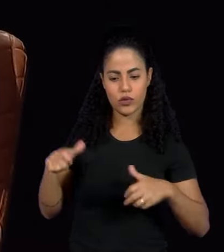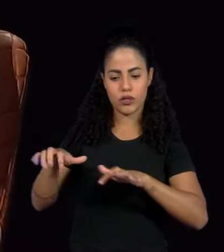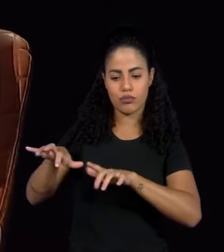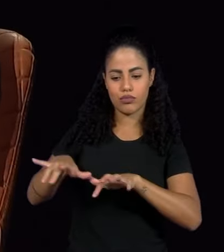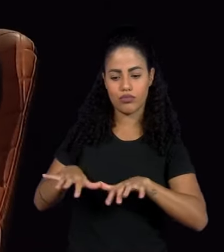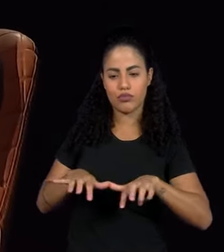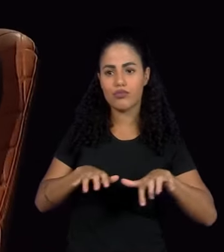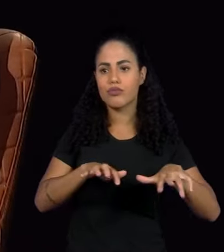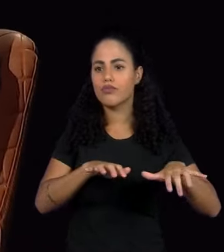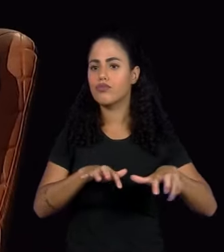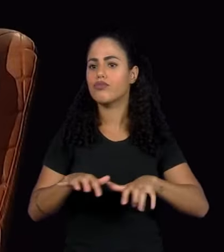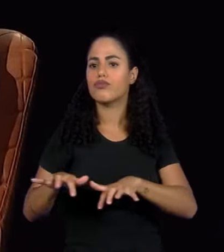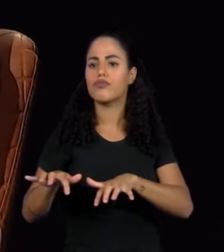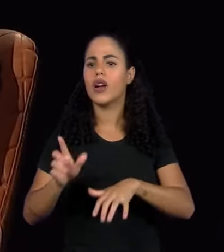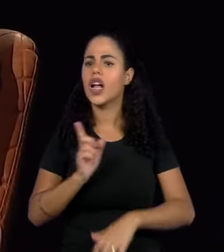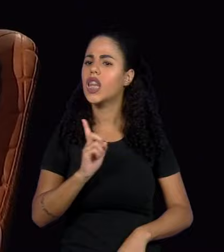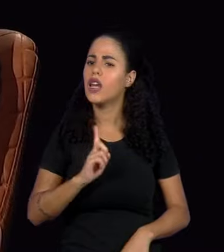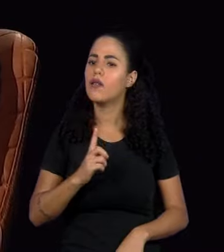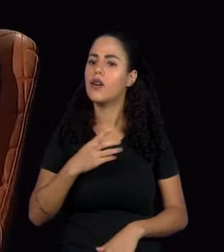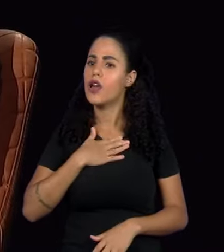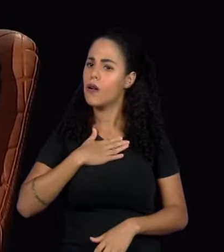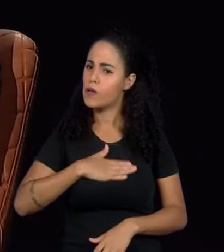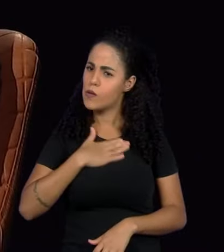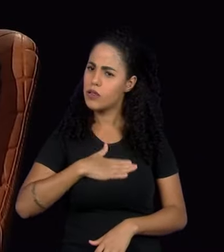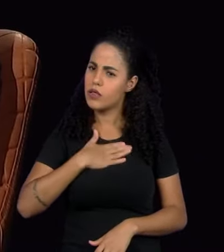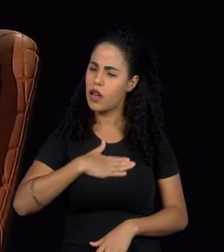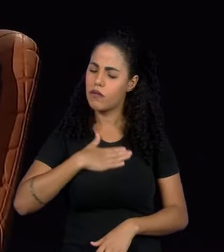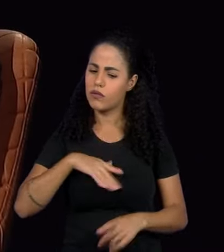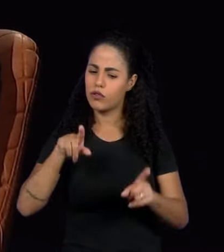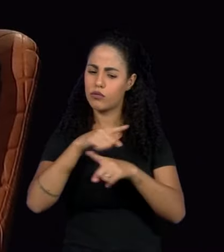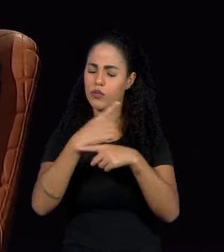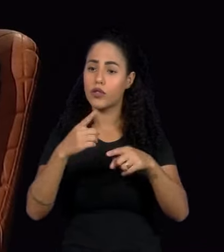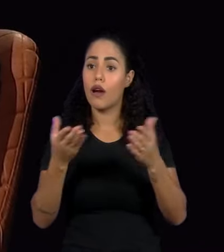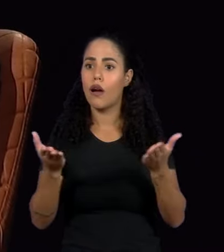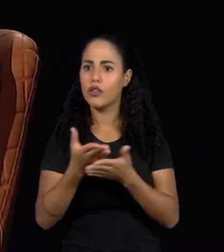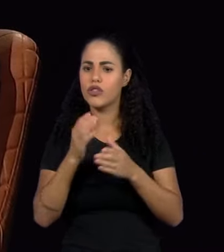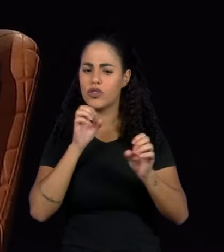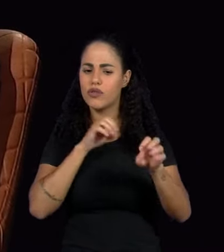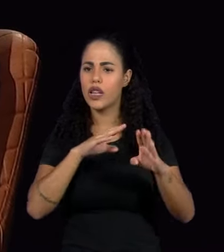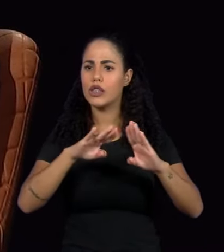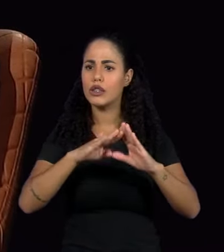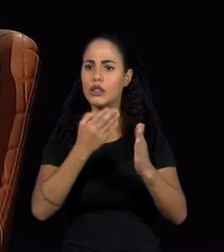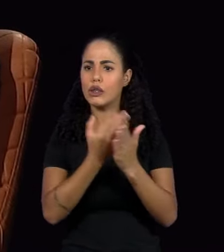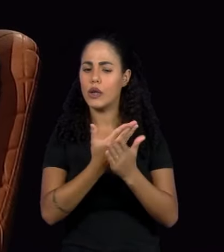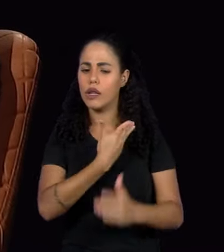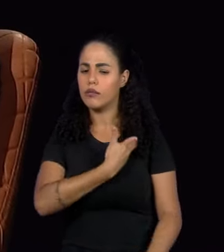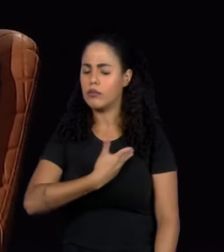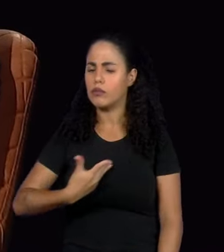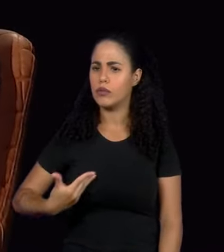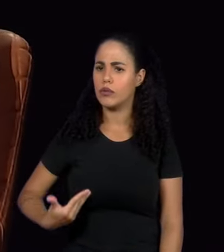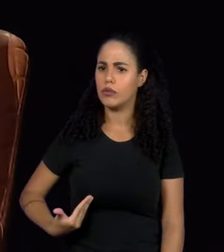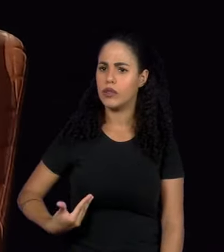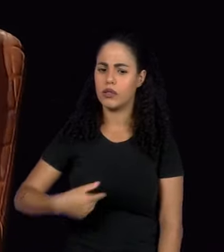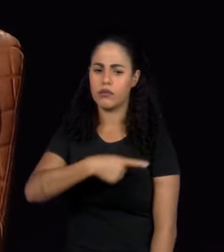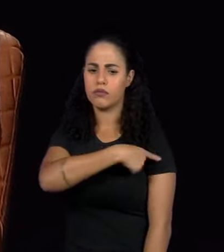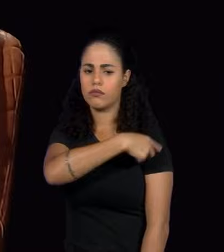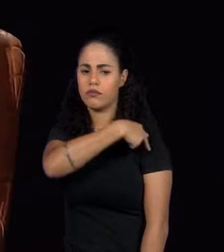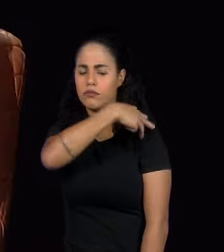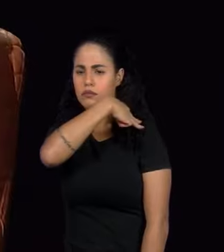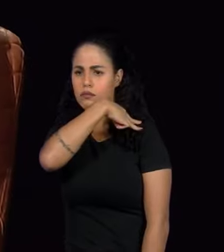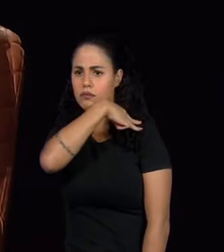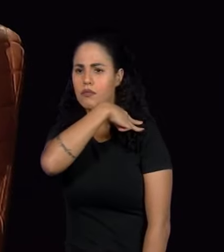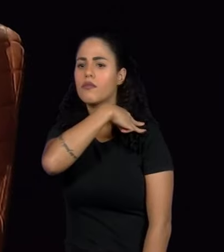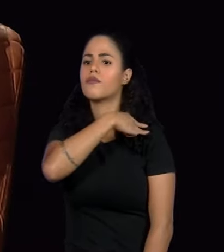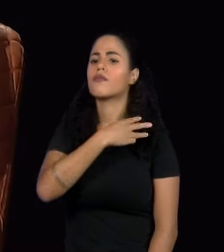discos, né? Poxa, a gente vê hoje o ensino público, né? Eu estudei numa escola pública, 1º e 2º grau. Pô, eu cheguei a ter aula